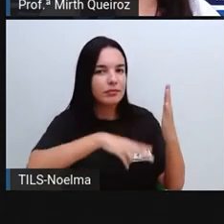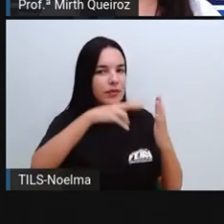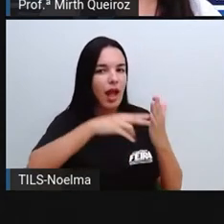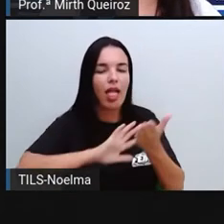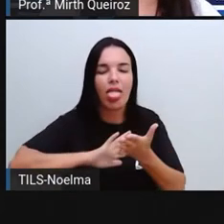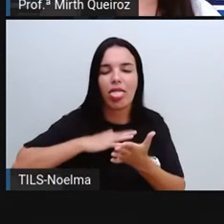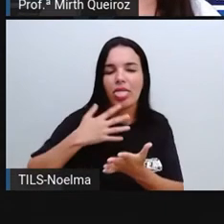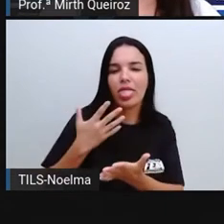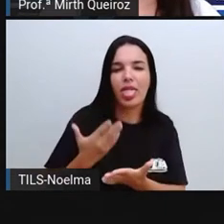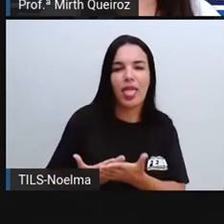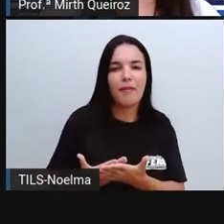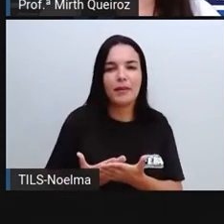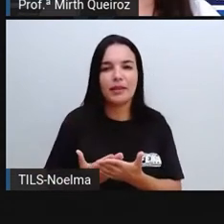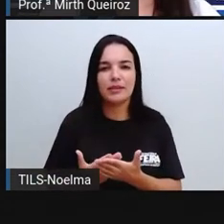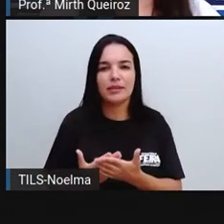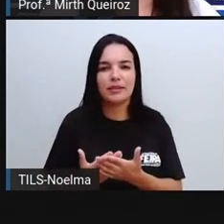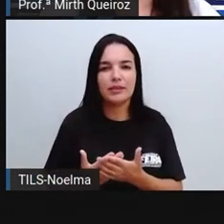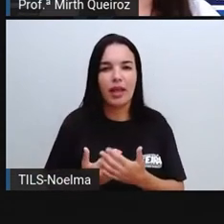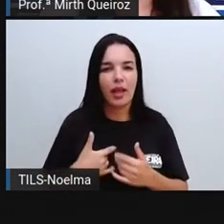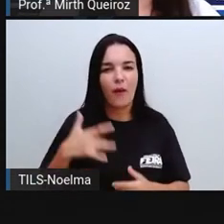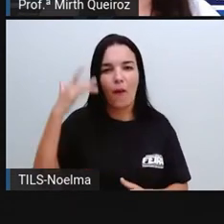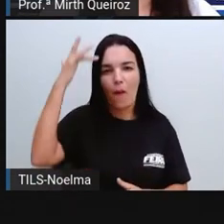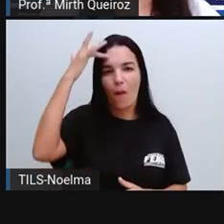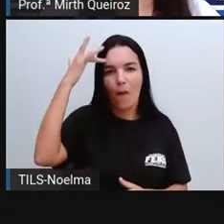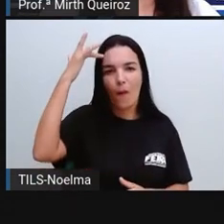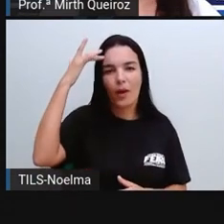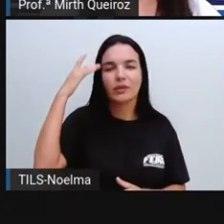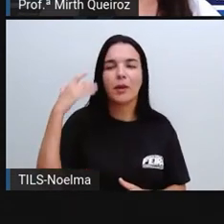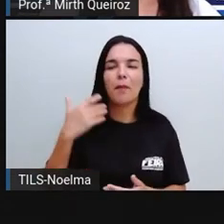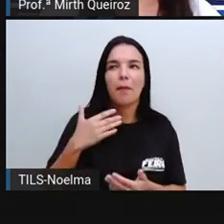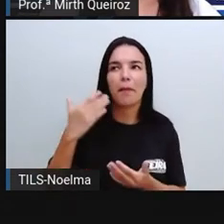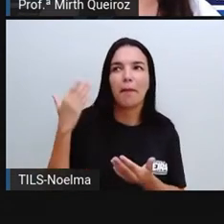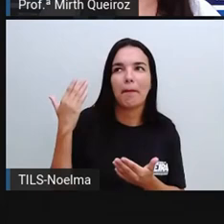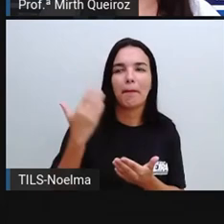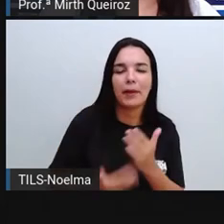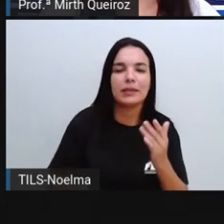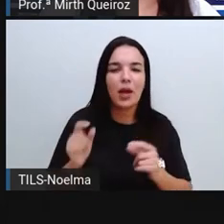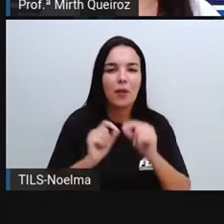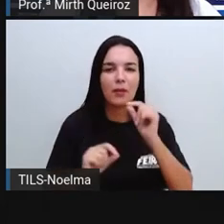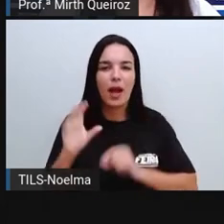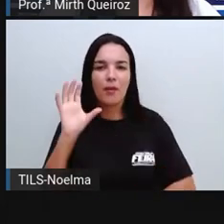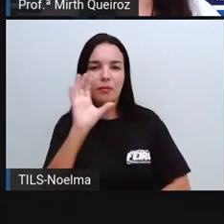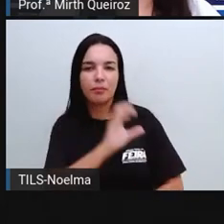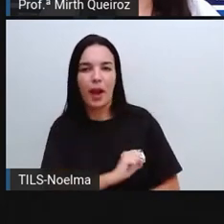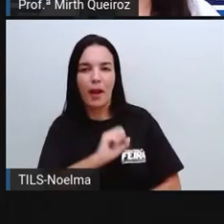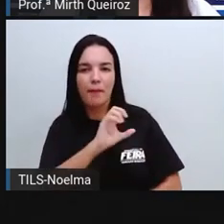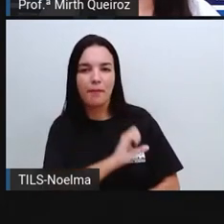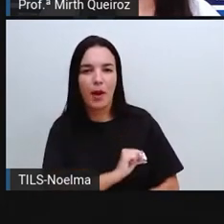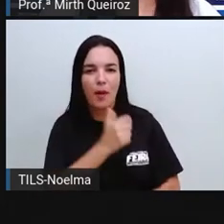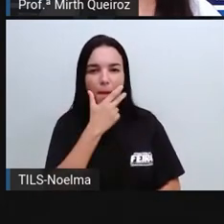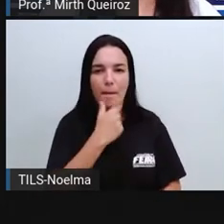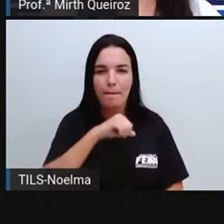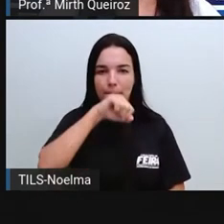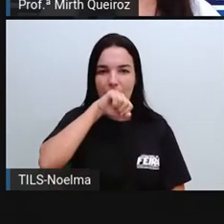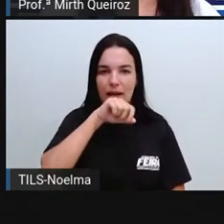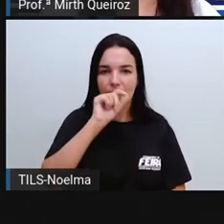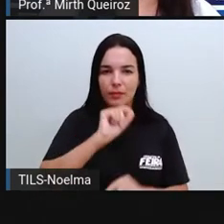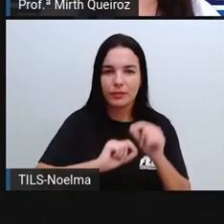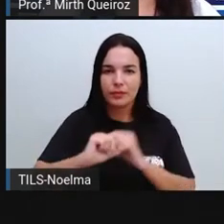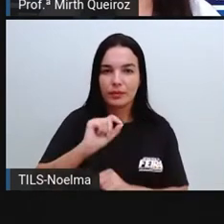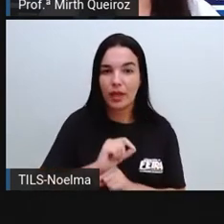romance. Acho que passei batida pelo enredo amoroso, pela caturrice do pai da moça,